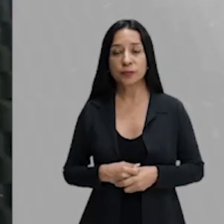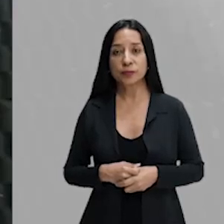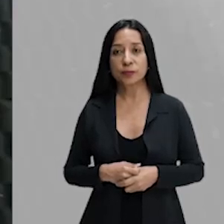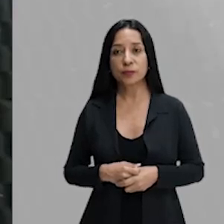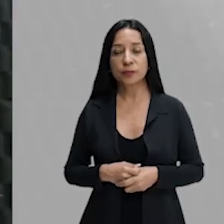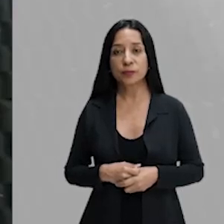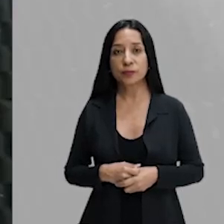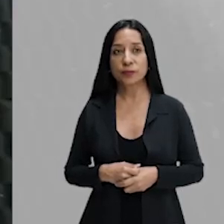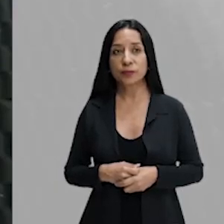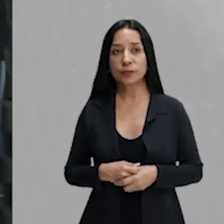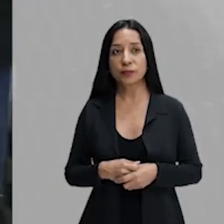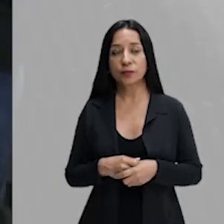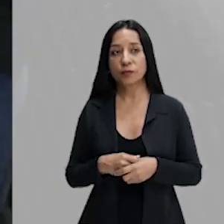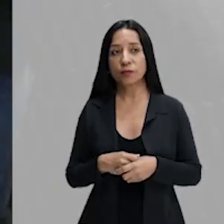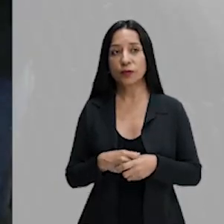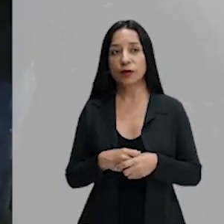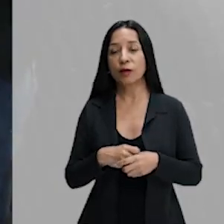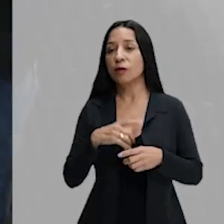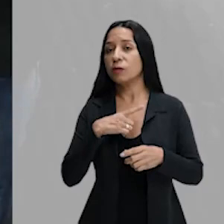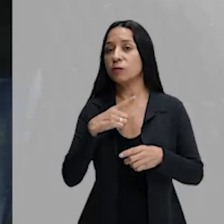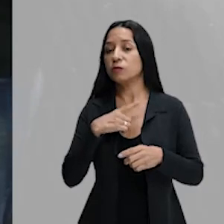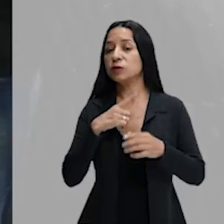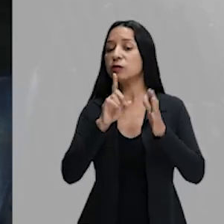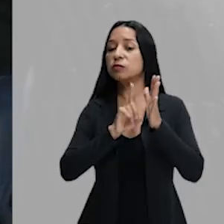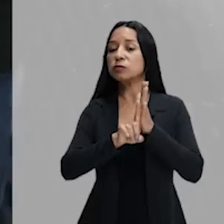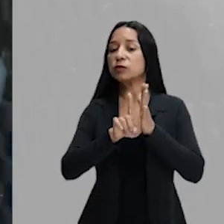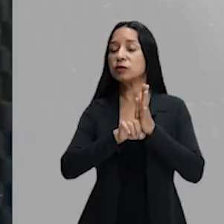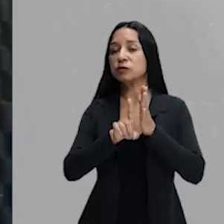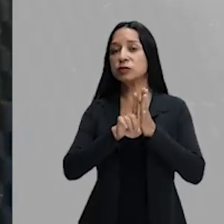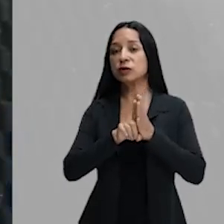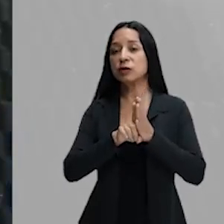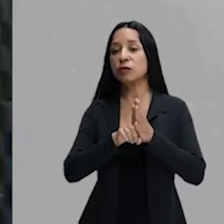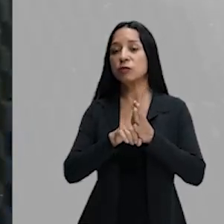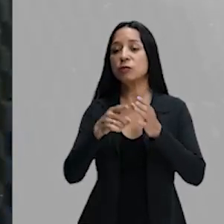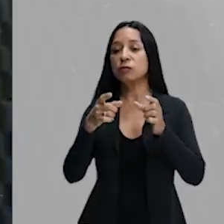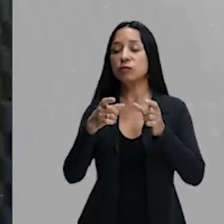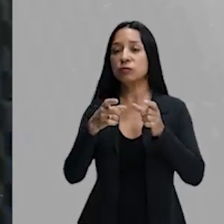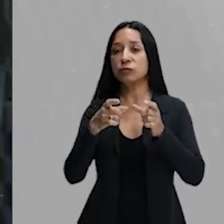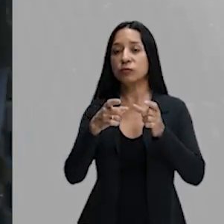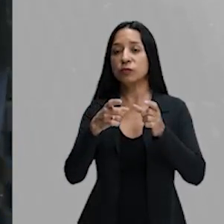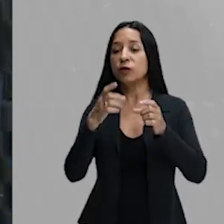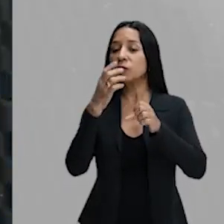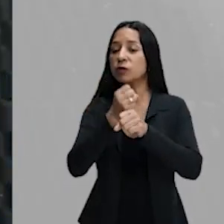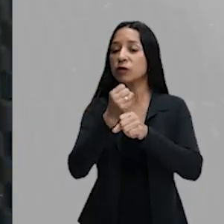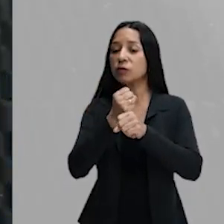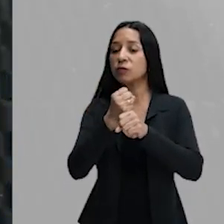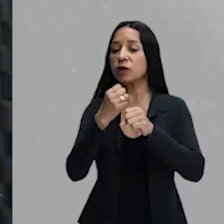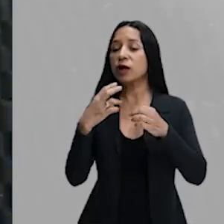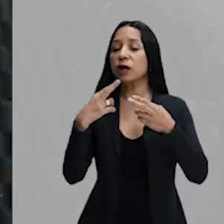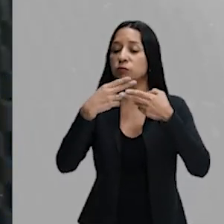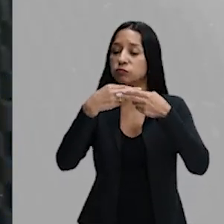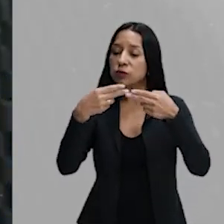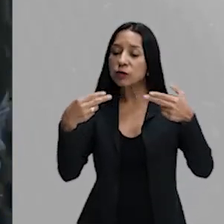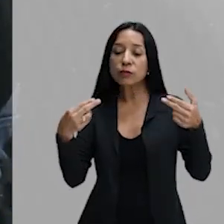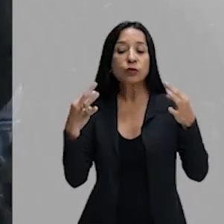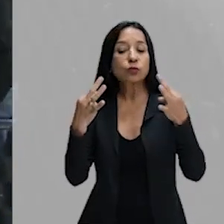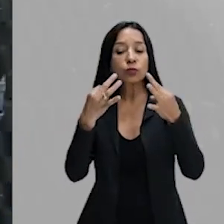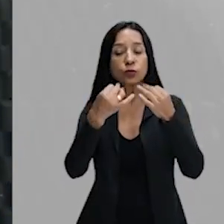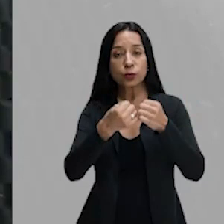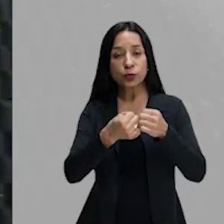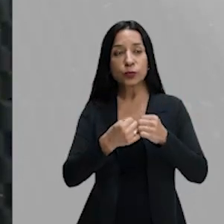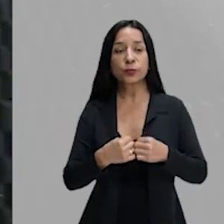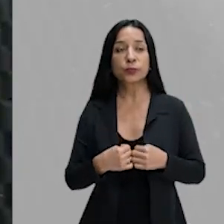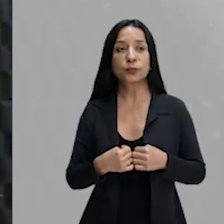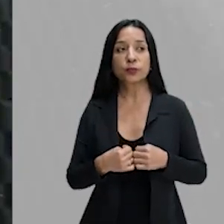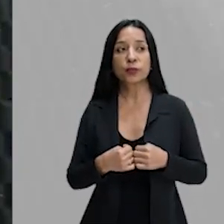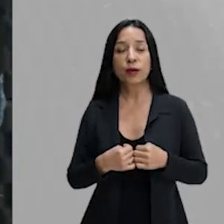e o volume. Tá? Então nós temos aqui uma questão onde a gente vai calcular todos esses elementos. Tá? Primeiro a gente